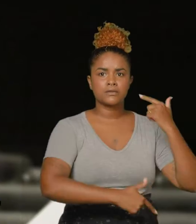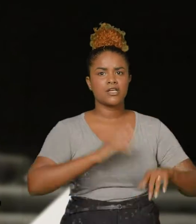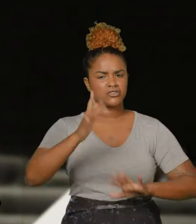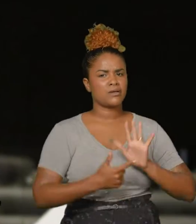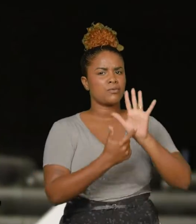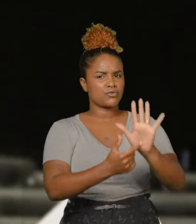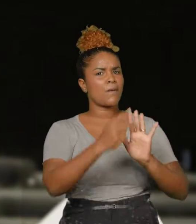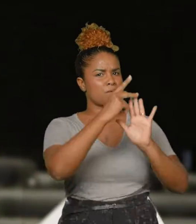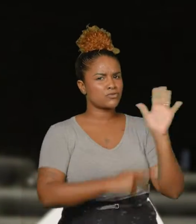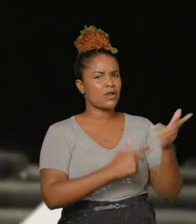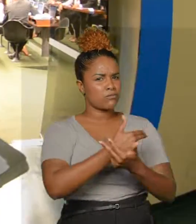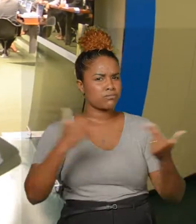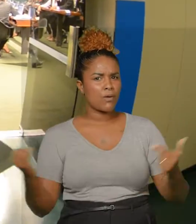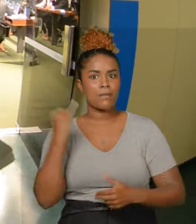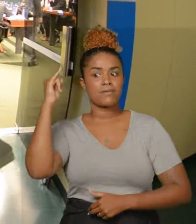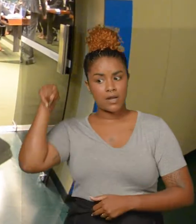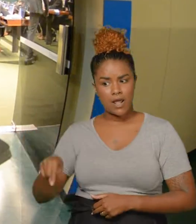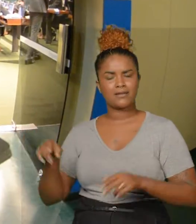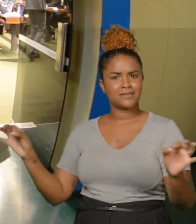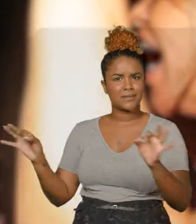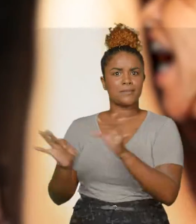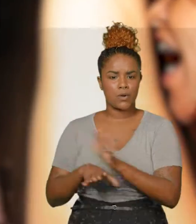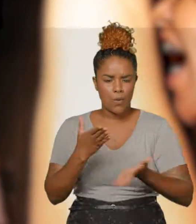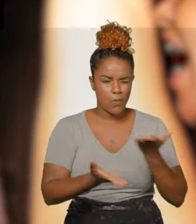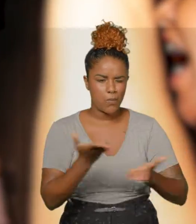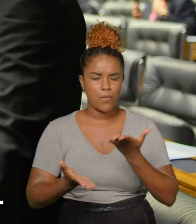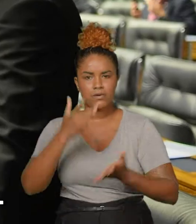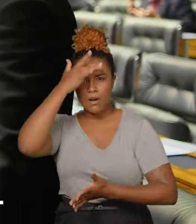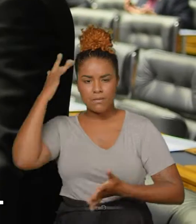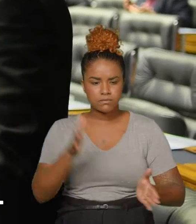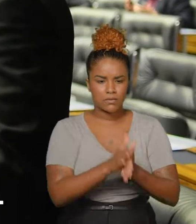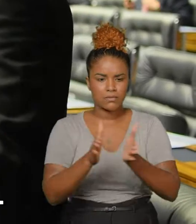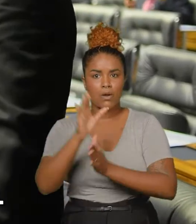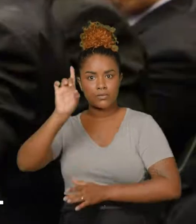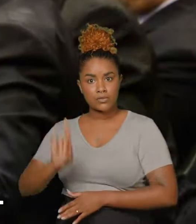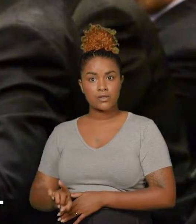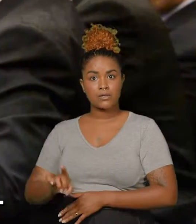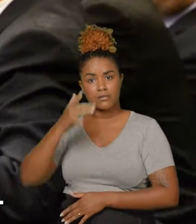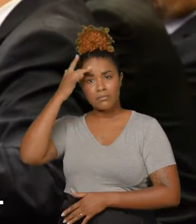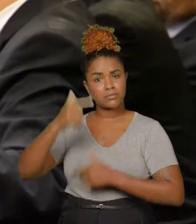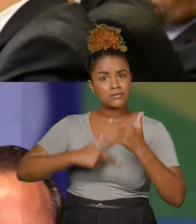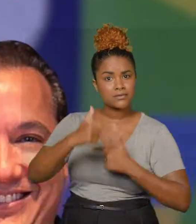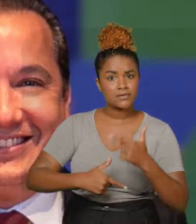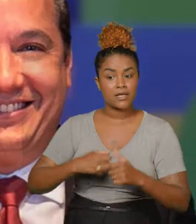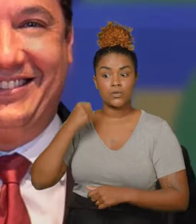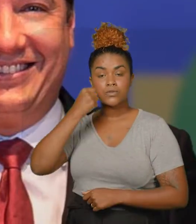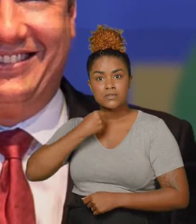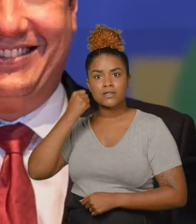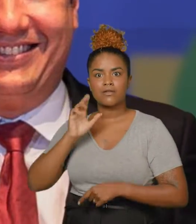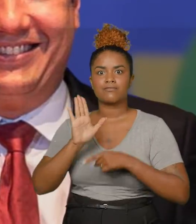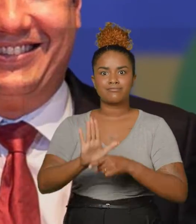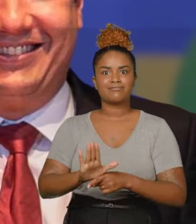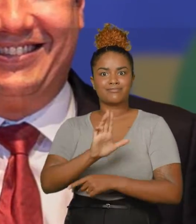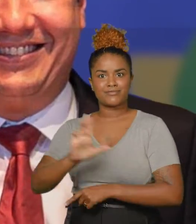projetos importantes. Valadares Filho está pronto para cuidar dos mais pobres e proteger os direitos dos servidores. No Senado, vai